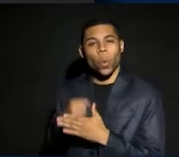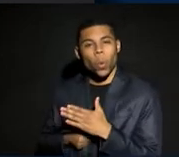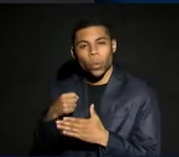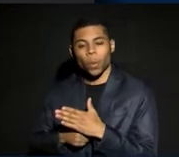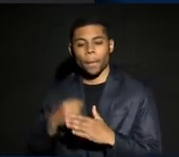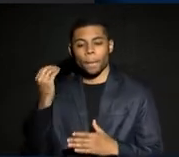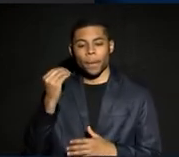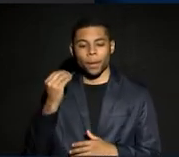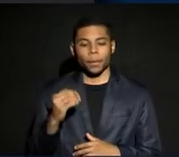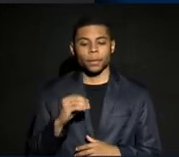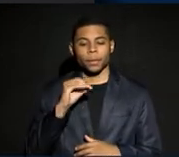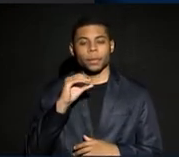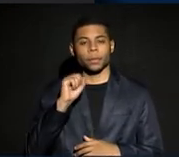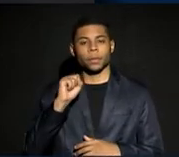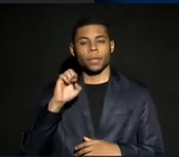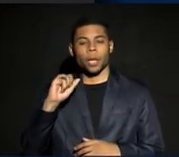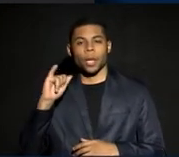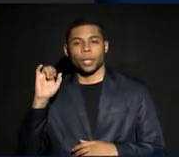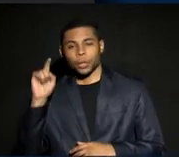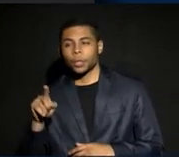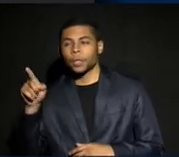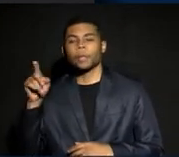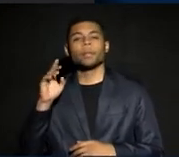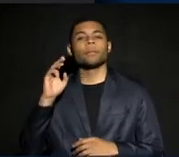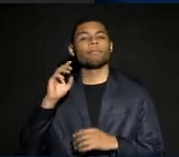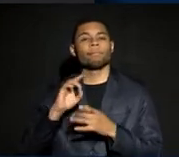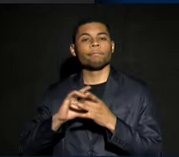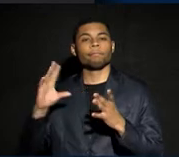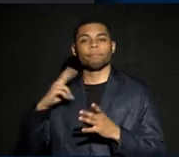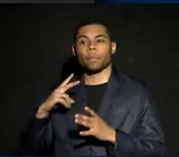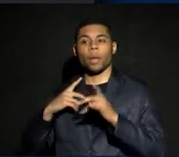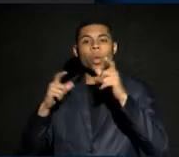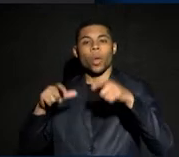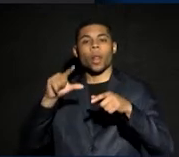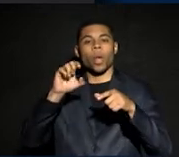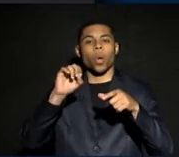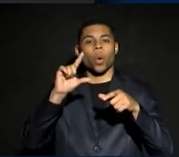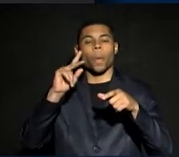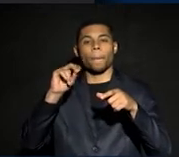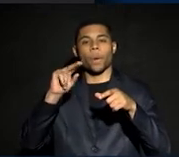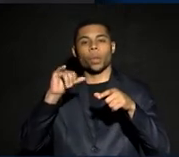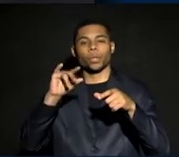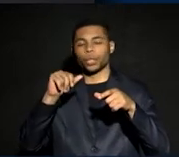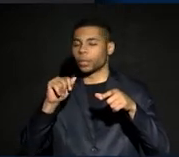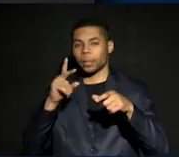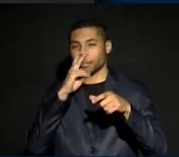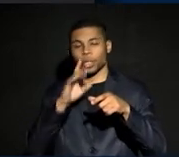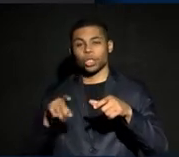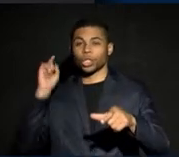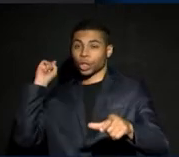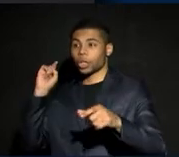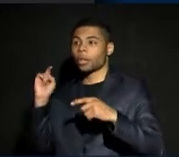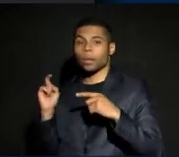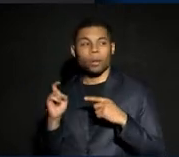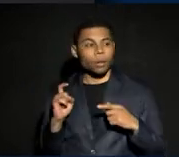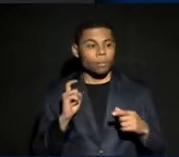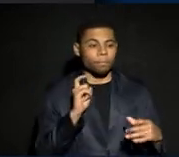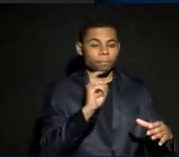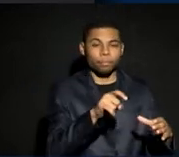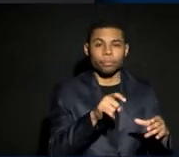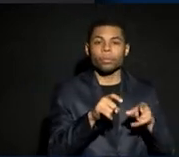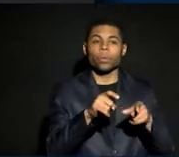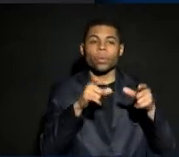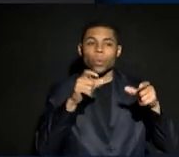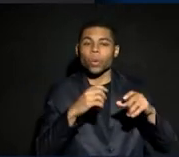que o CEAGESP fosse privatizado e saísse da Vila Leopoldina para a gente criar um bairro de ponta,